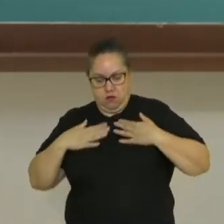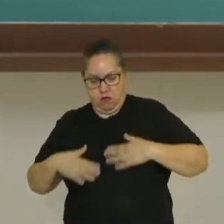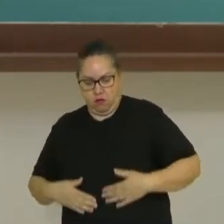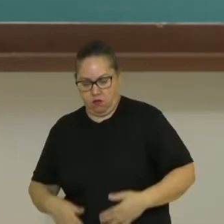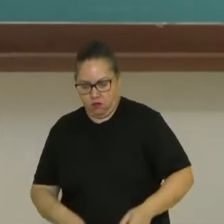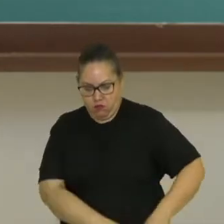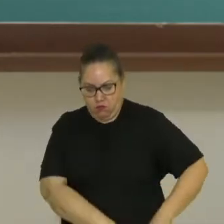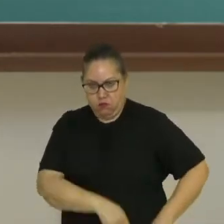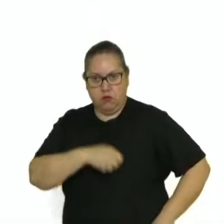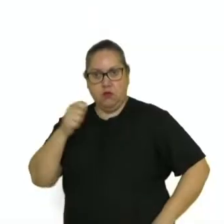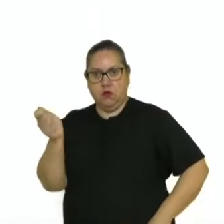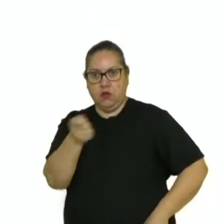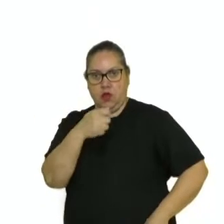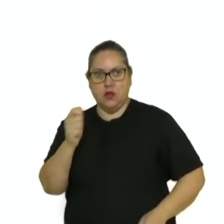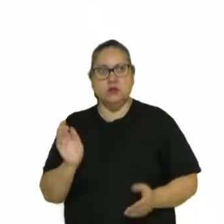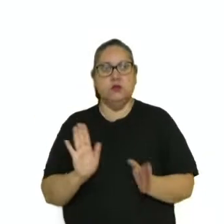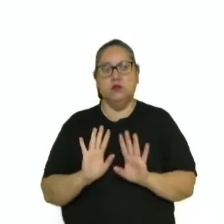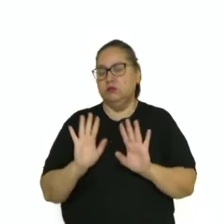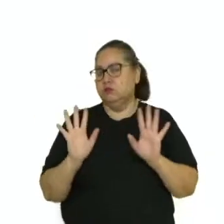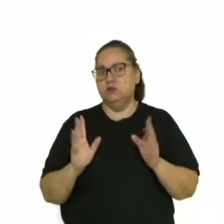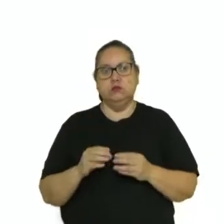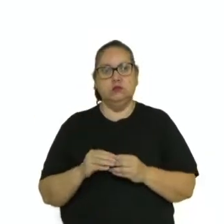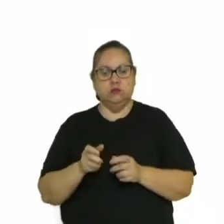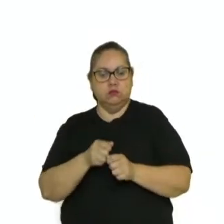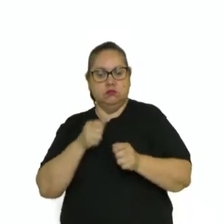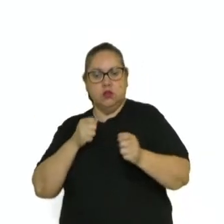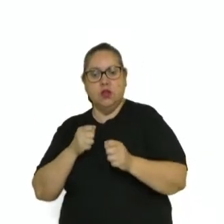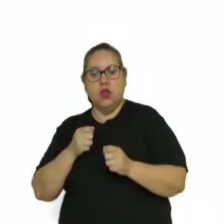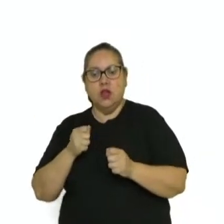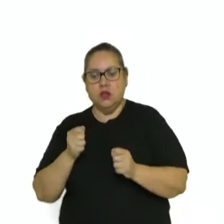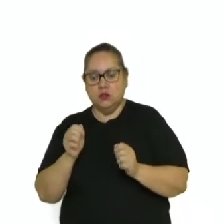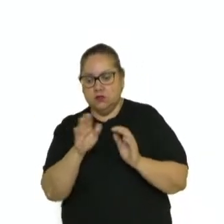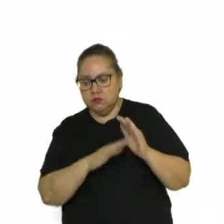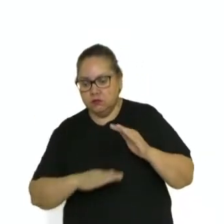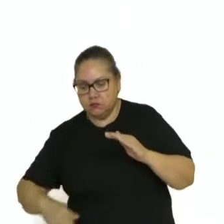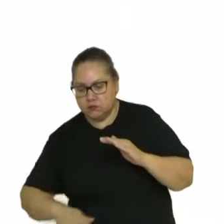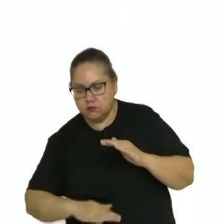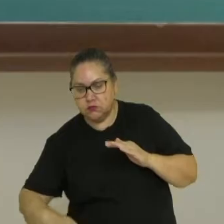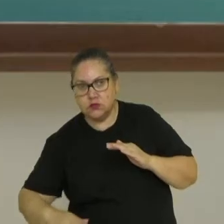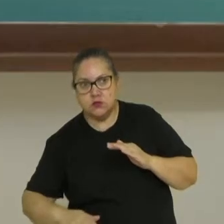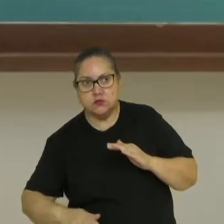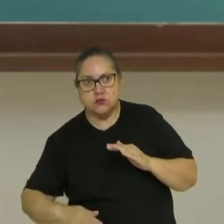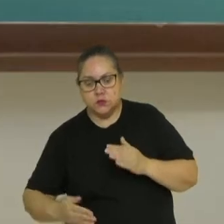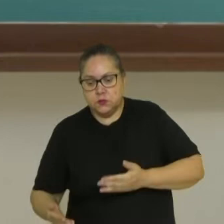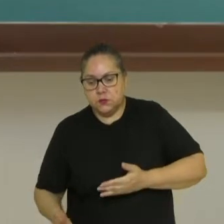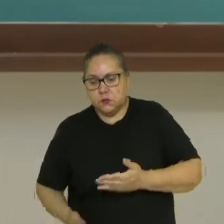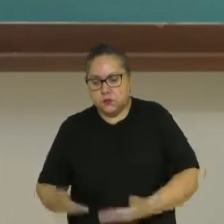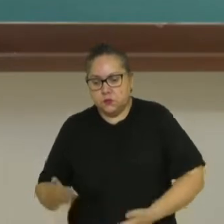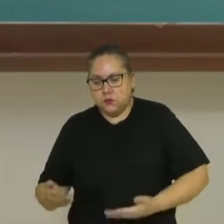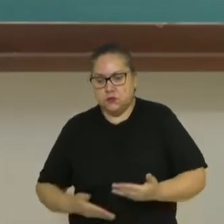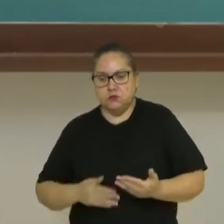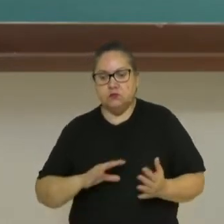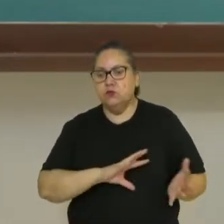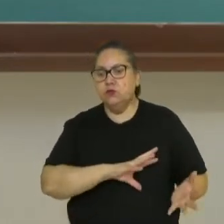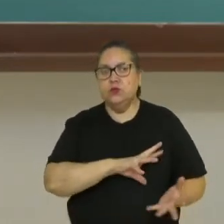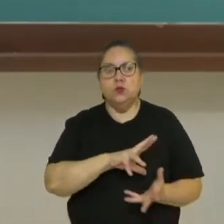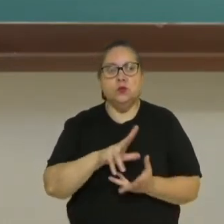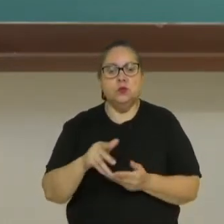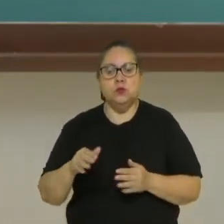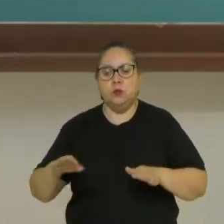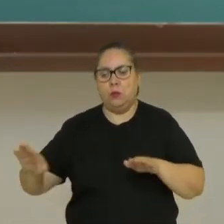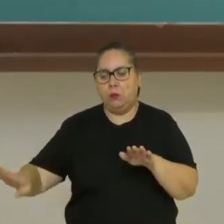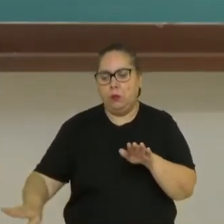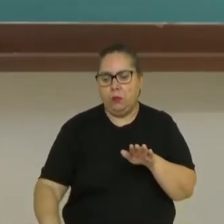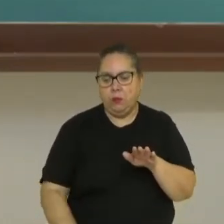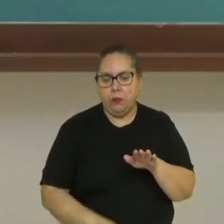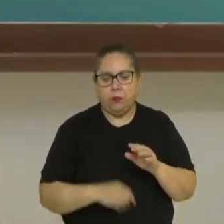armas de modo geral. E abaixo os servos, que incluíam todas as áreas mais baixas,